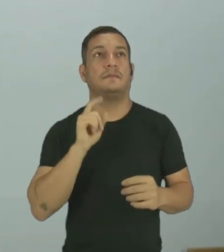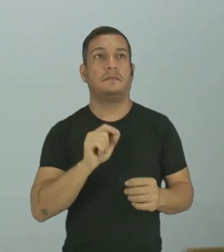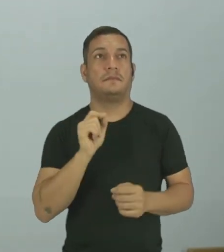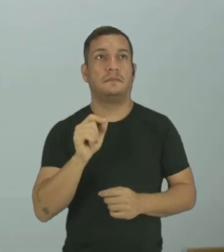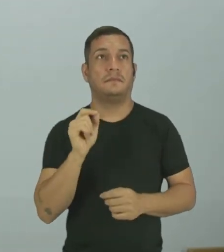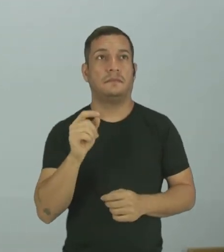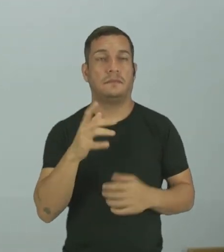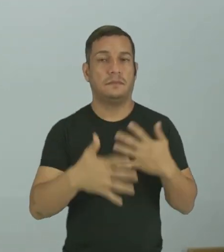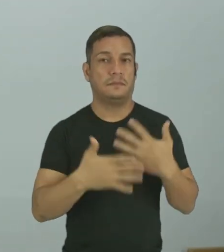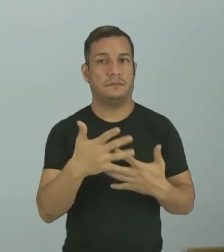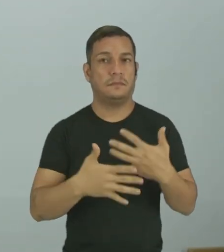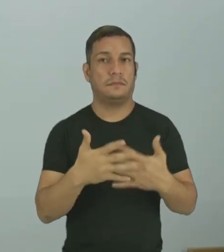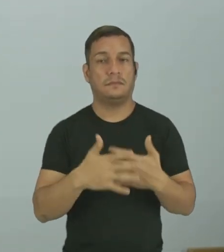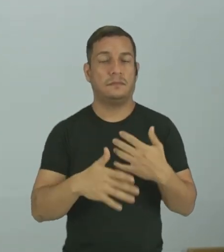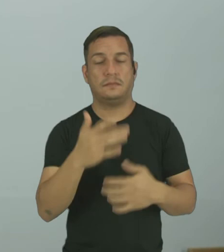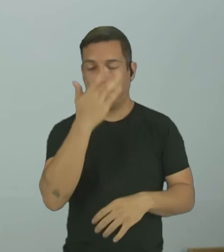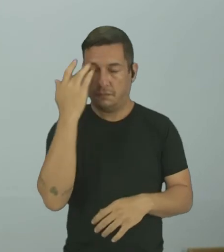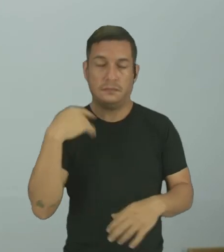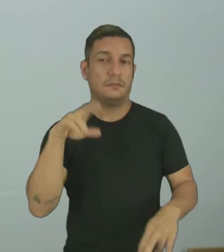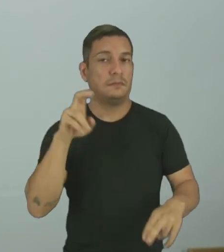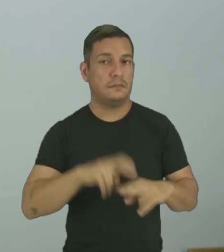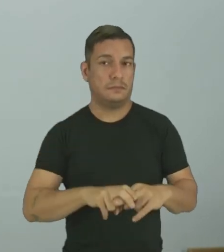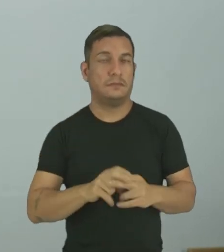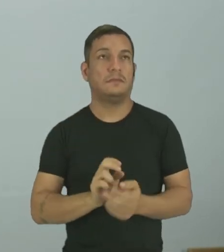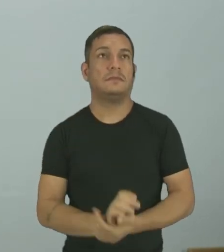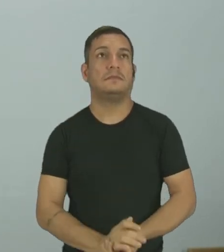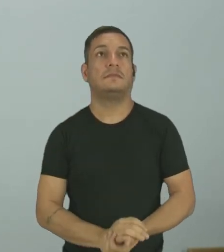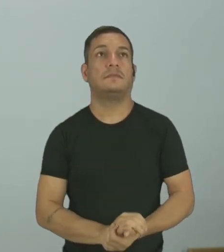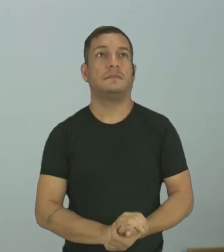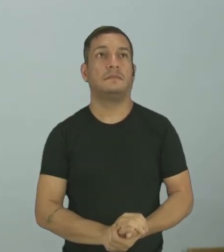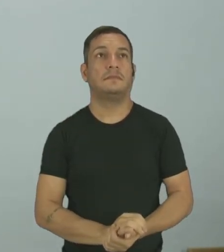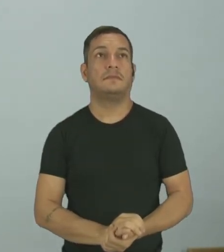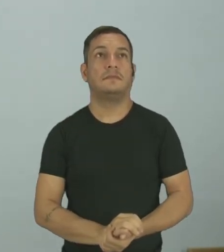vai atrapalhar quem estiver sentado ao seu lado.